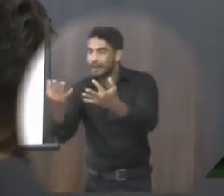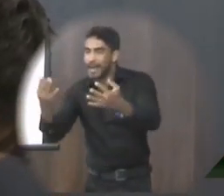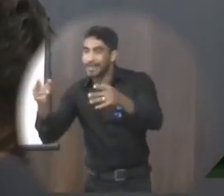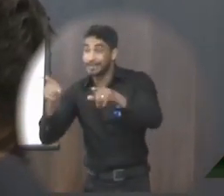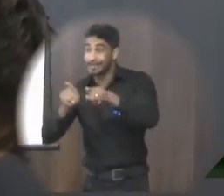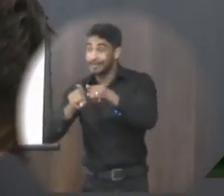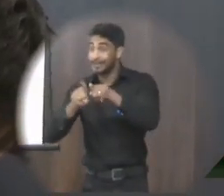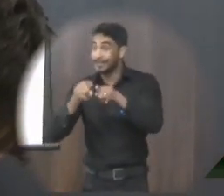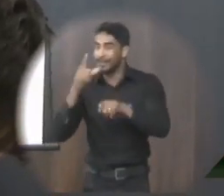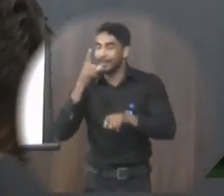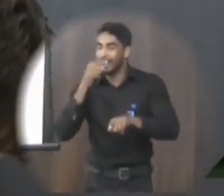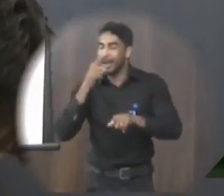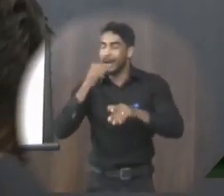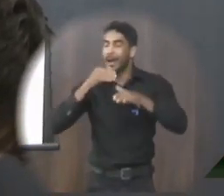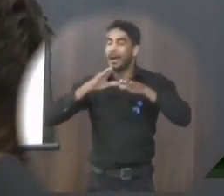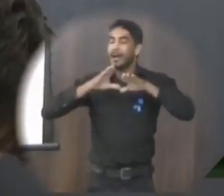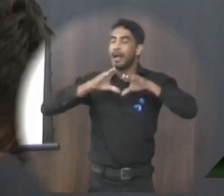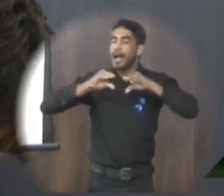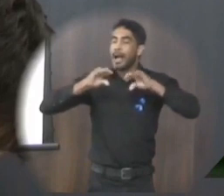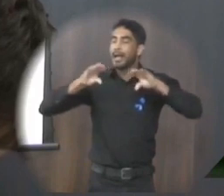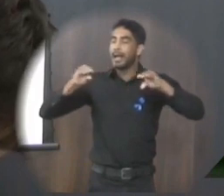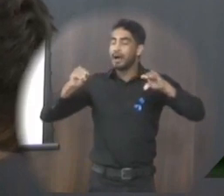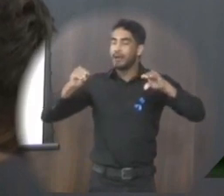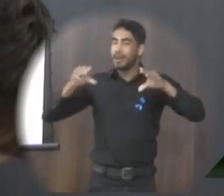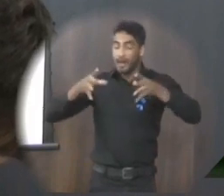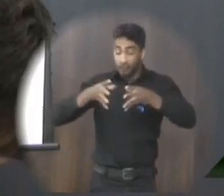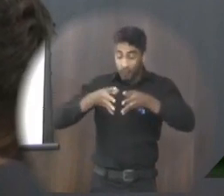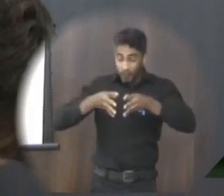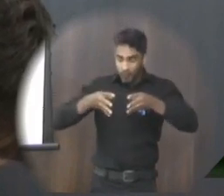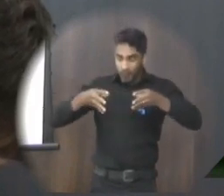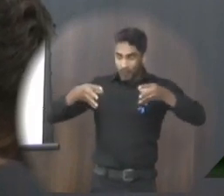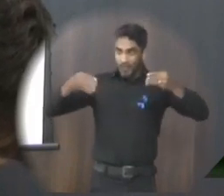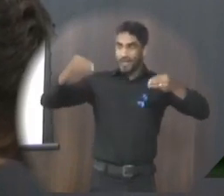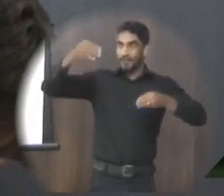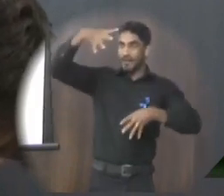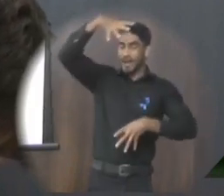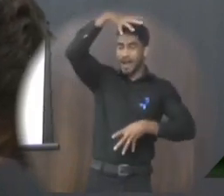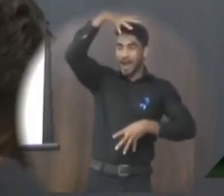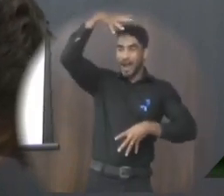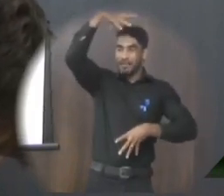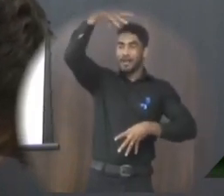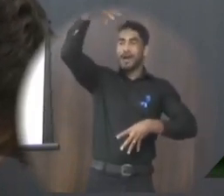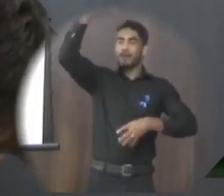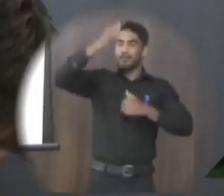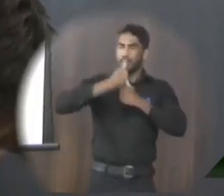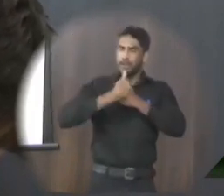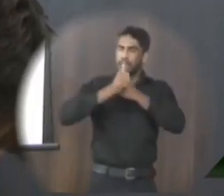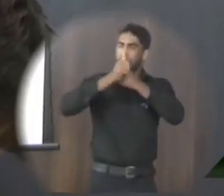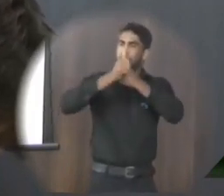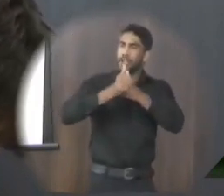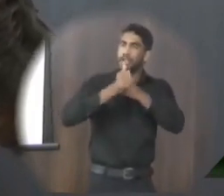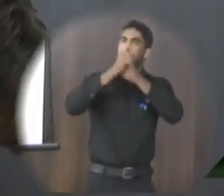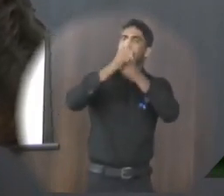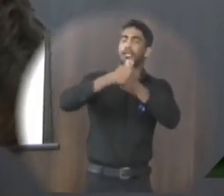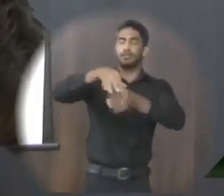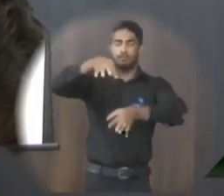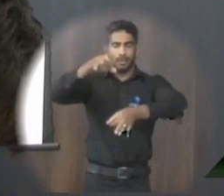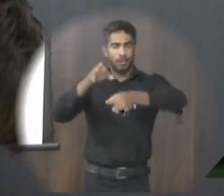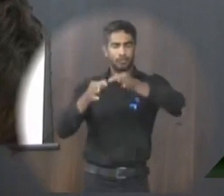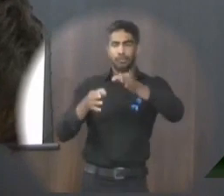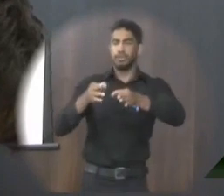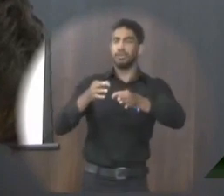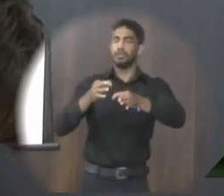tranquilas. Refrigera a minha alma, guia-me pelas veredas da justiça, por amor do seu